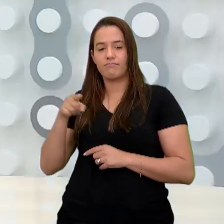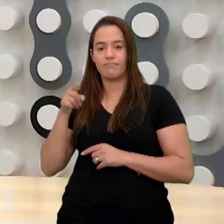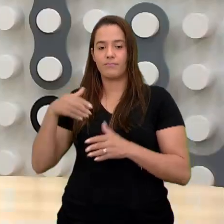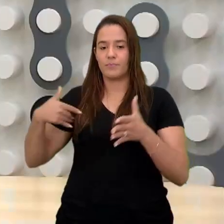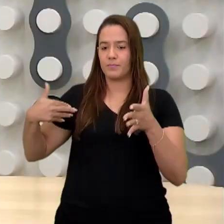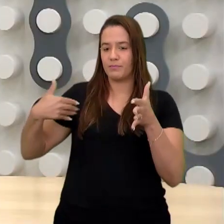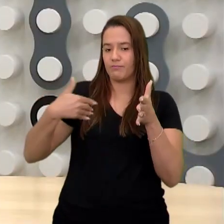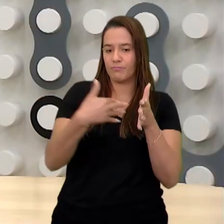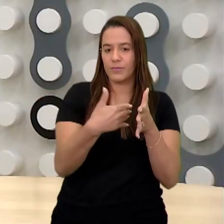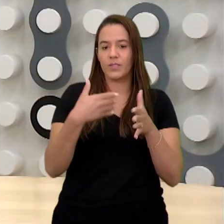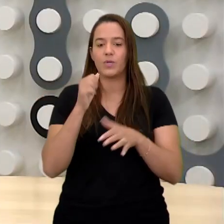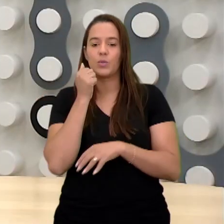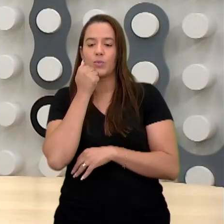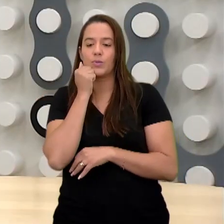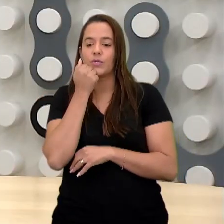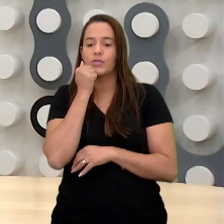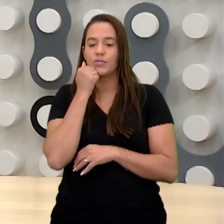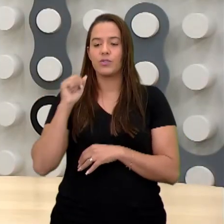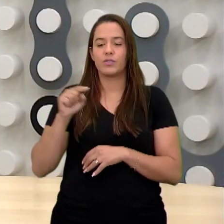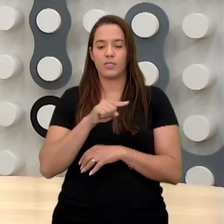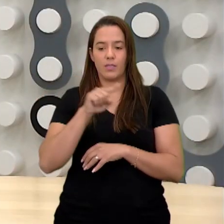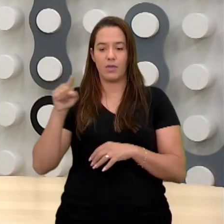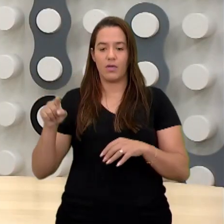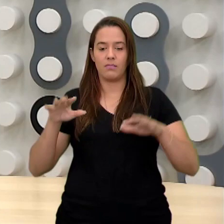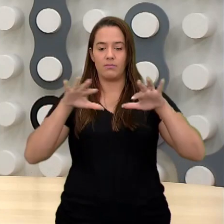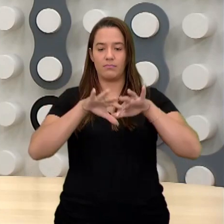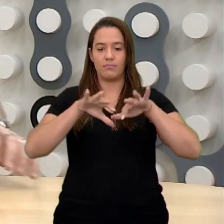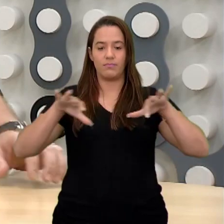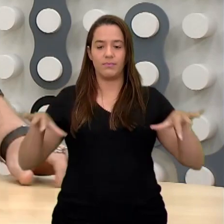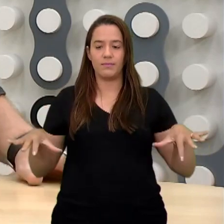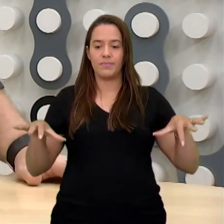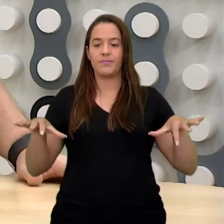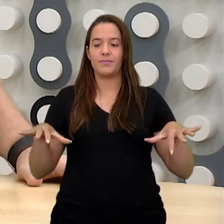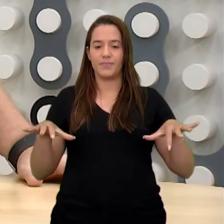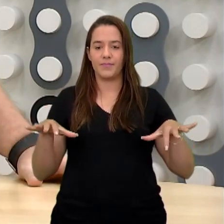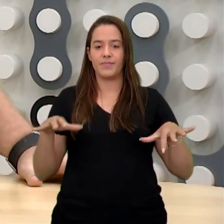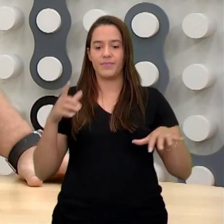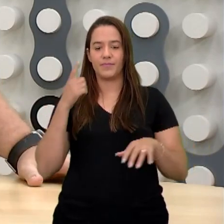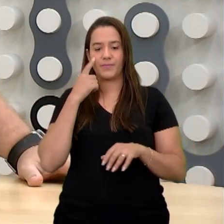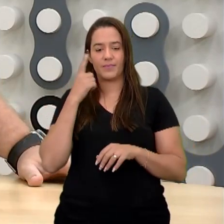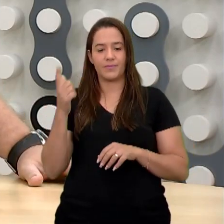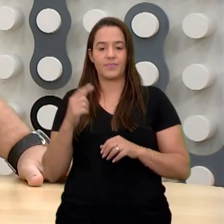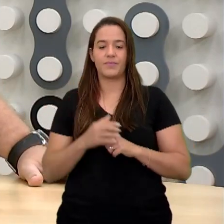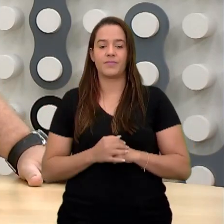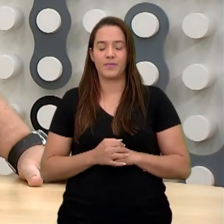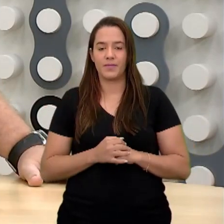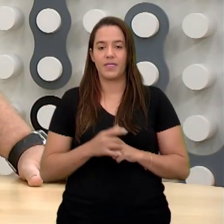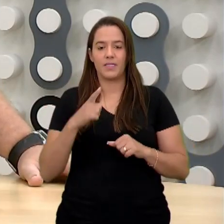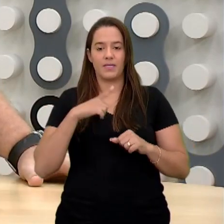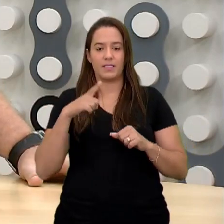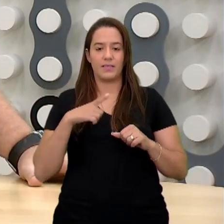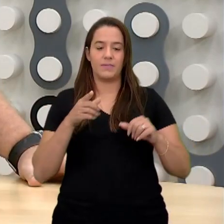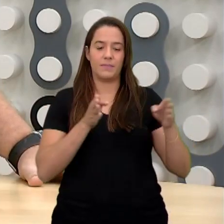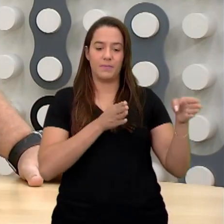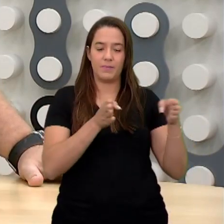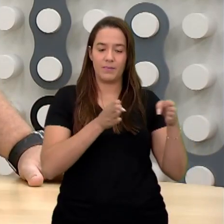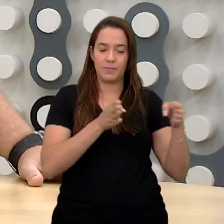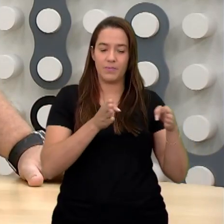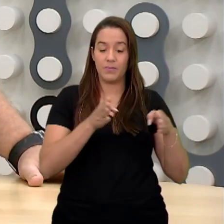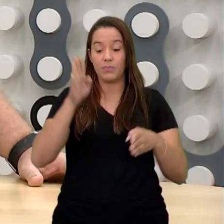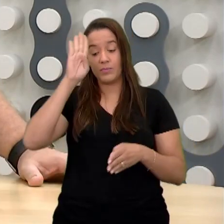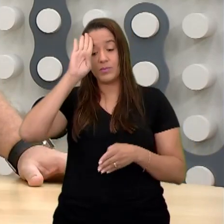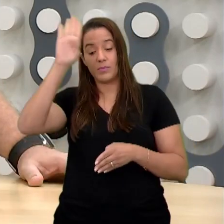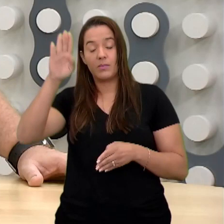que os cientistas acabem separando aí essas fases aí,